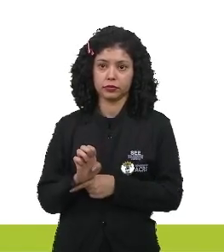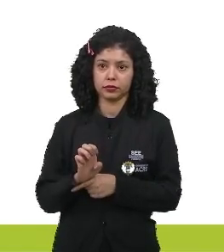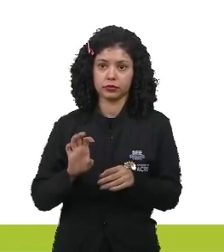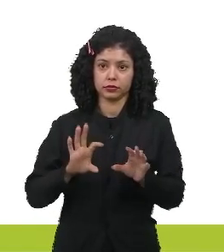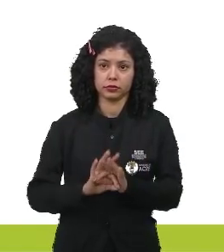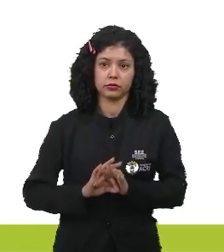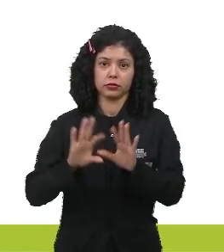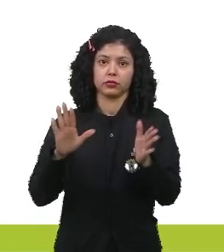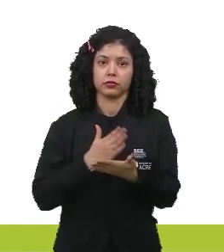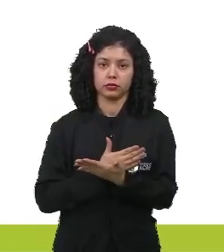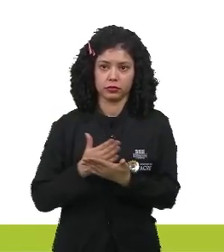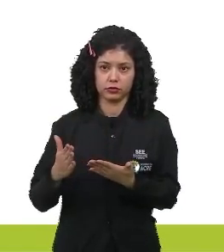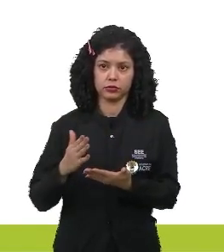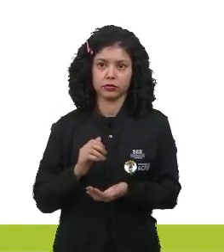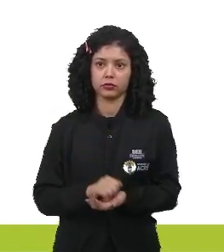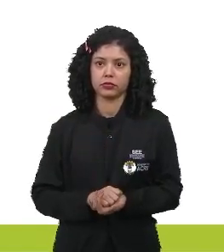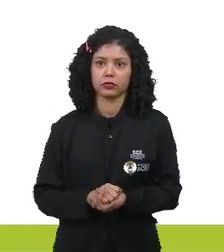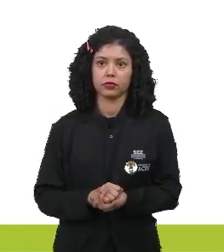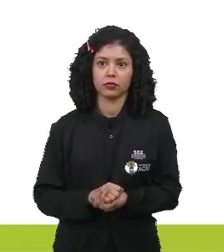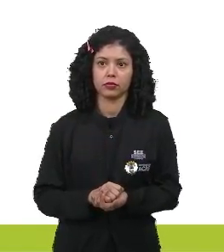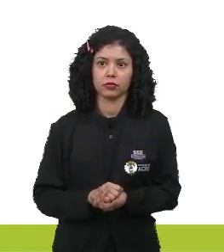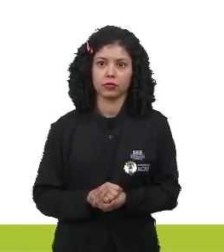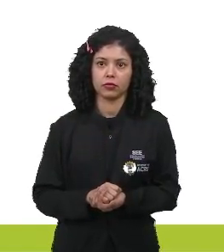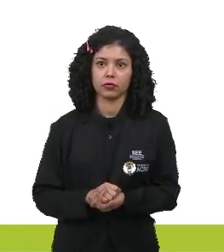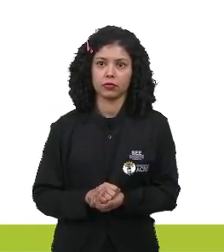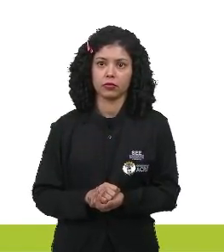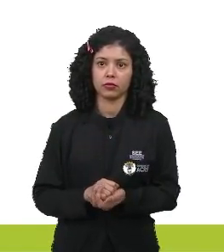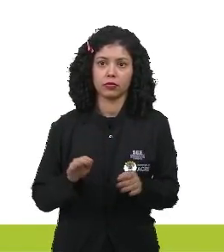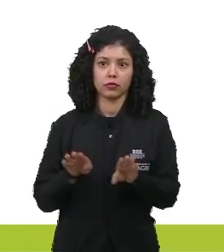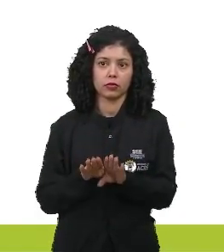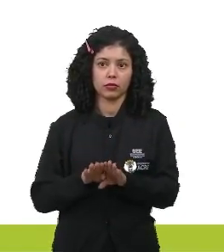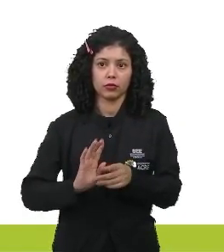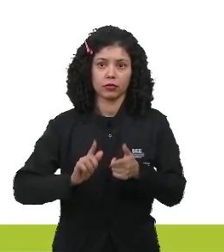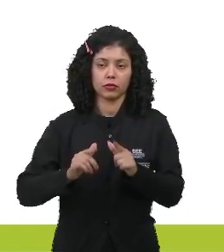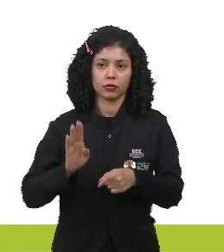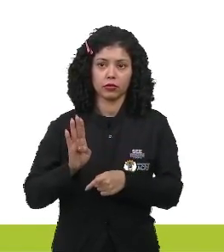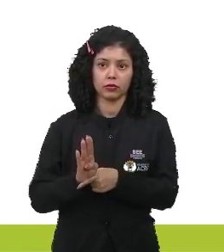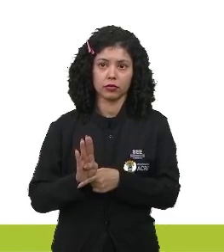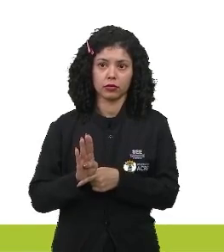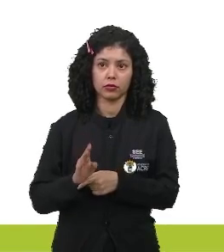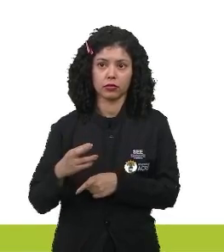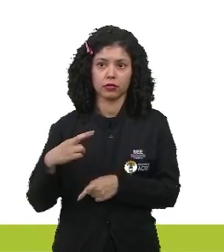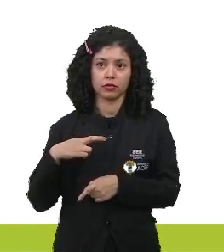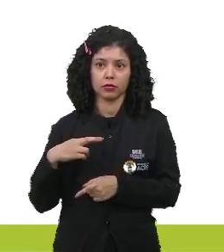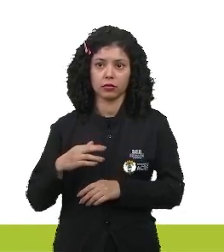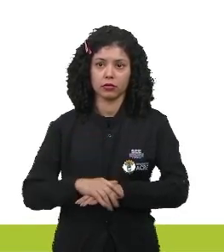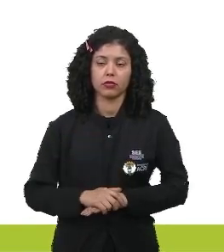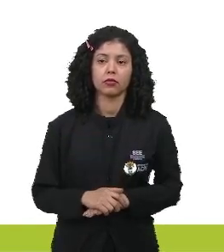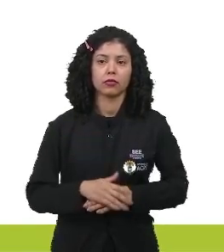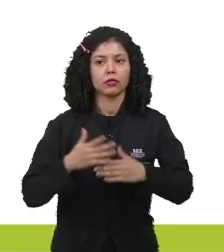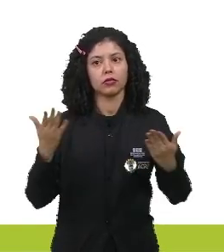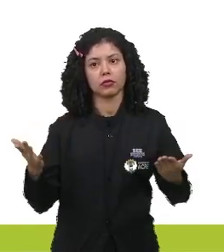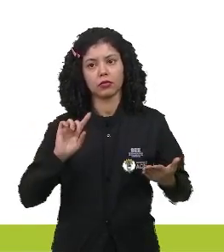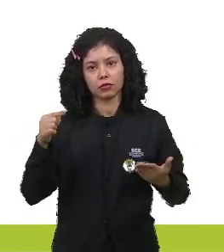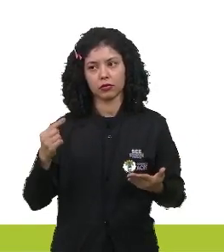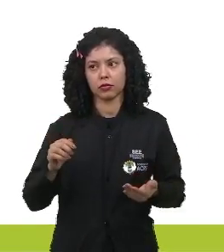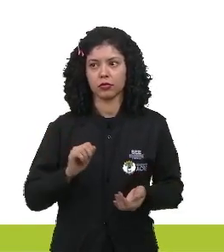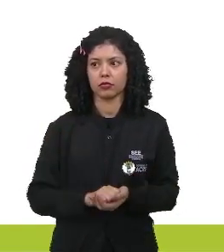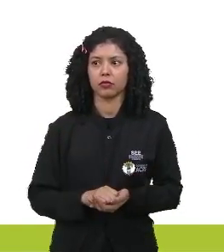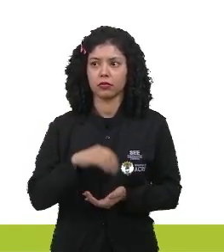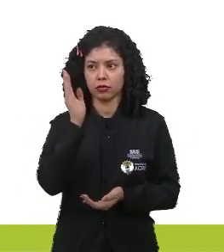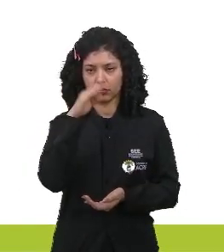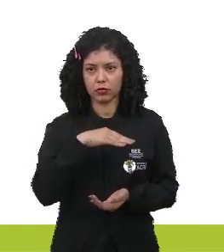livre iniciativa então resposta correta a propriedade privada é aquela que causa